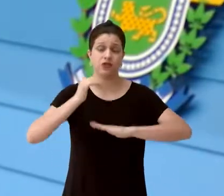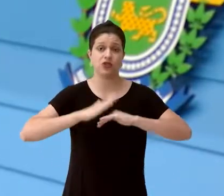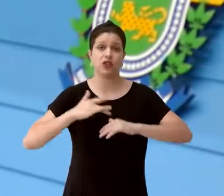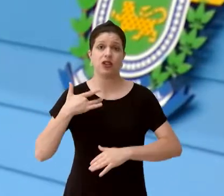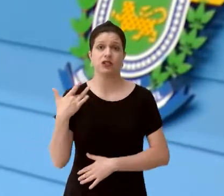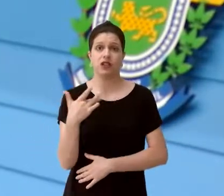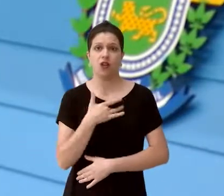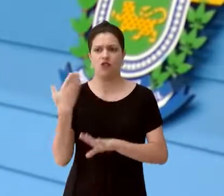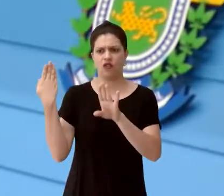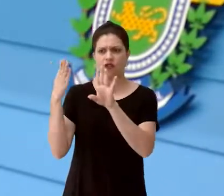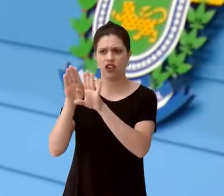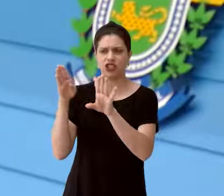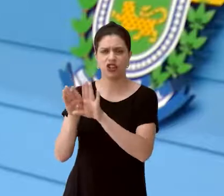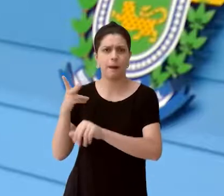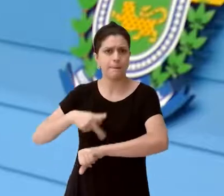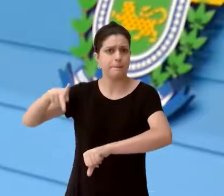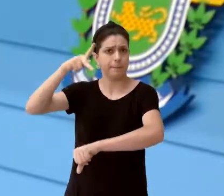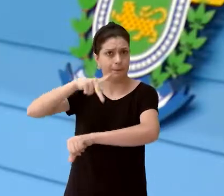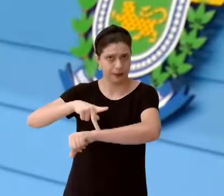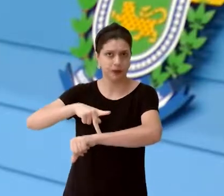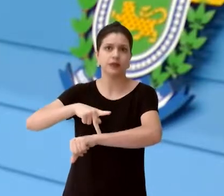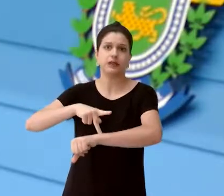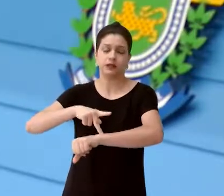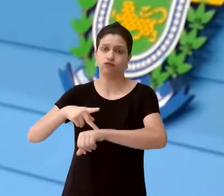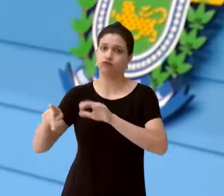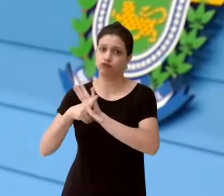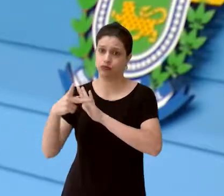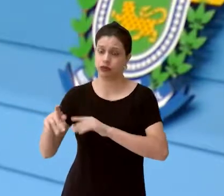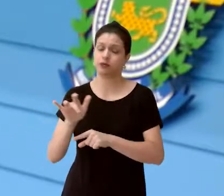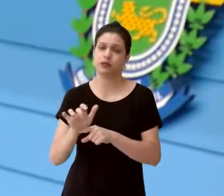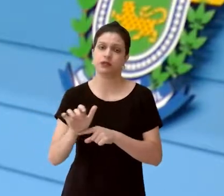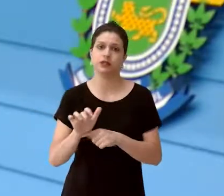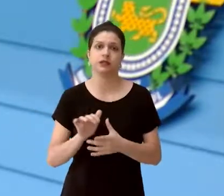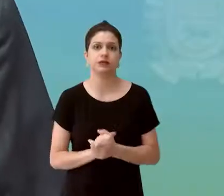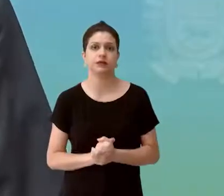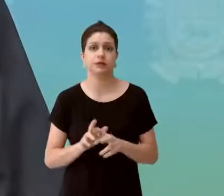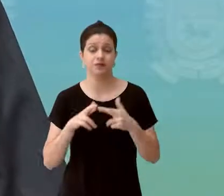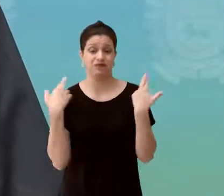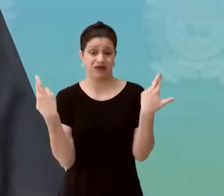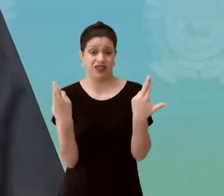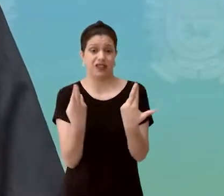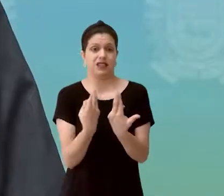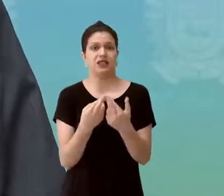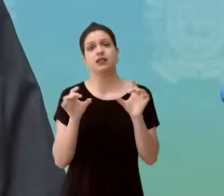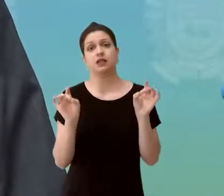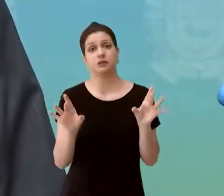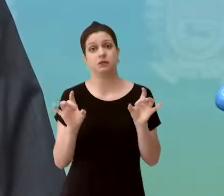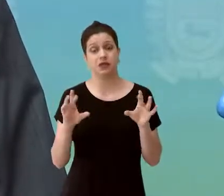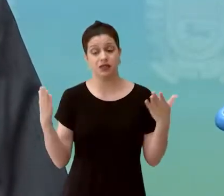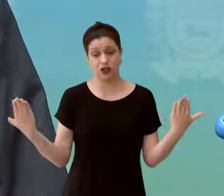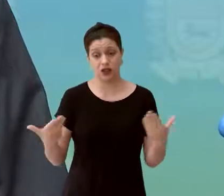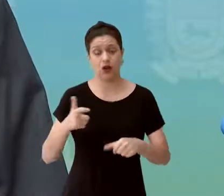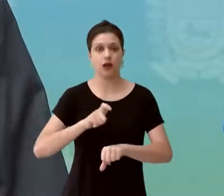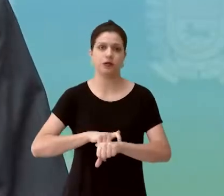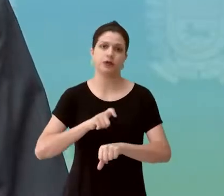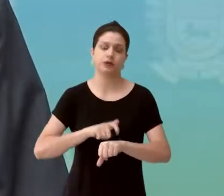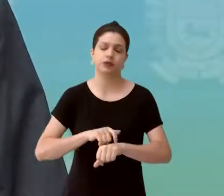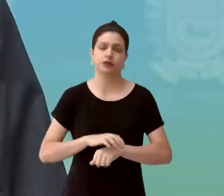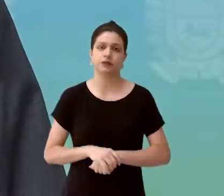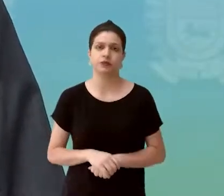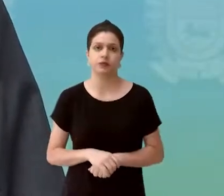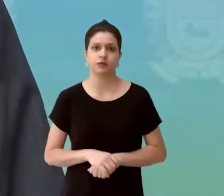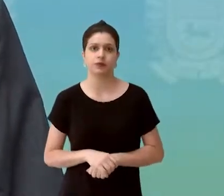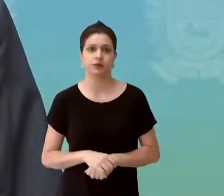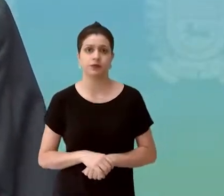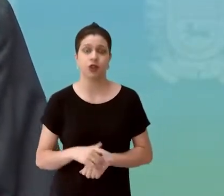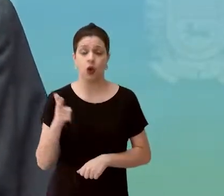de profissionais de saúde, o fechamento de praças e parques do estado. Uma sessão